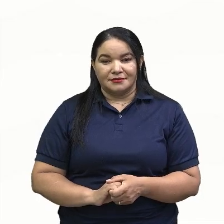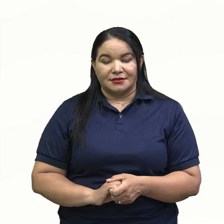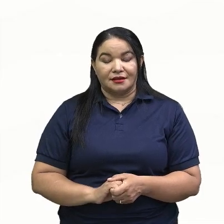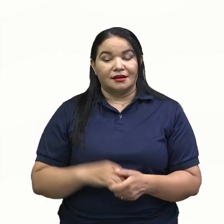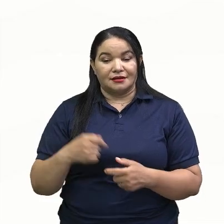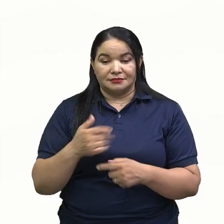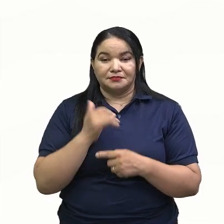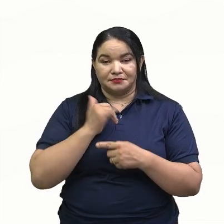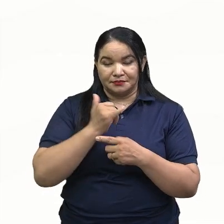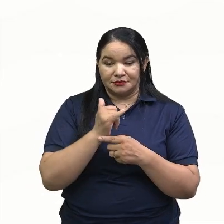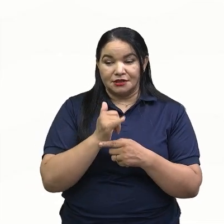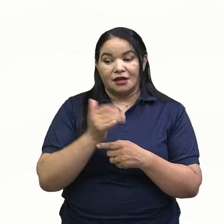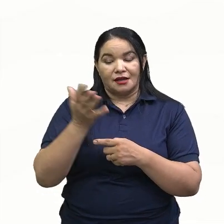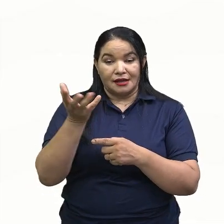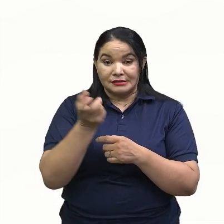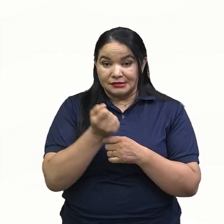energia.